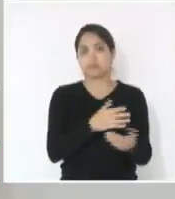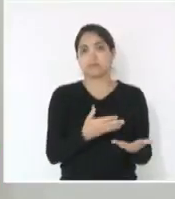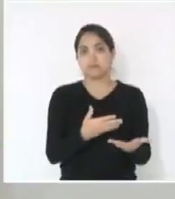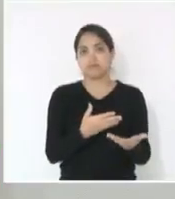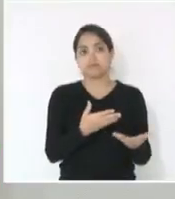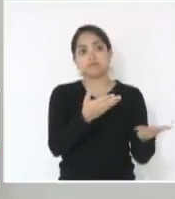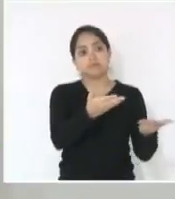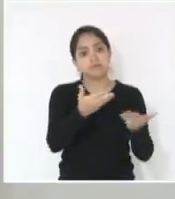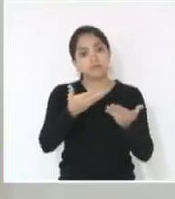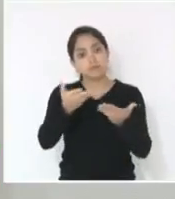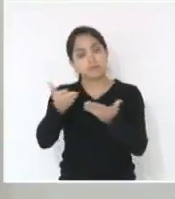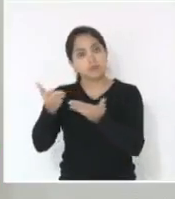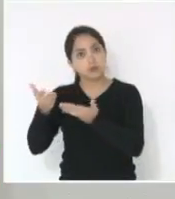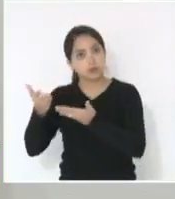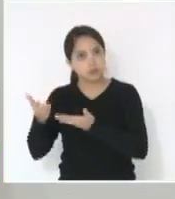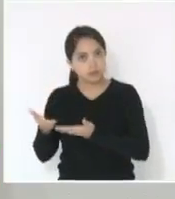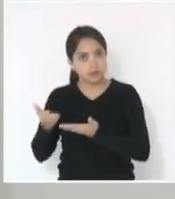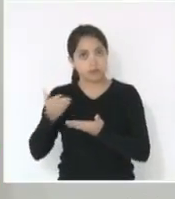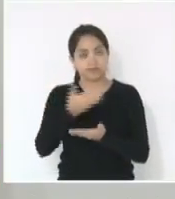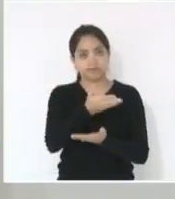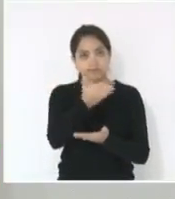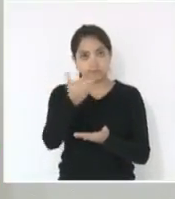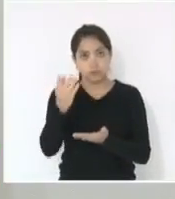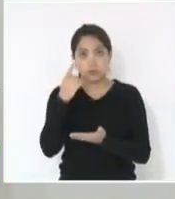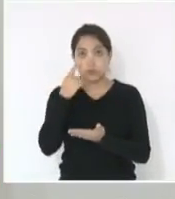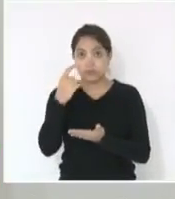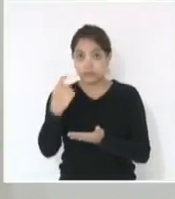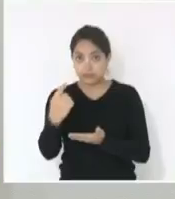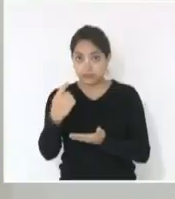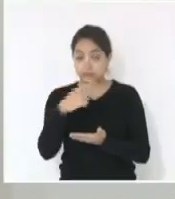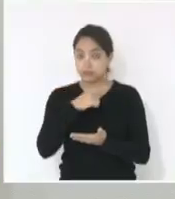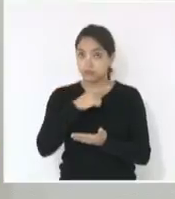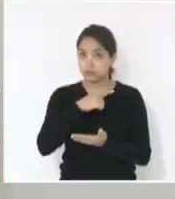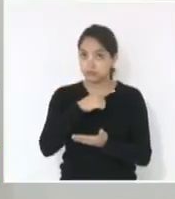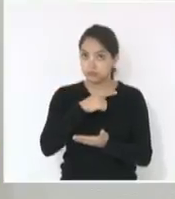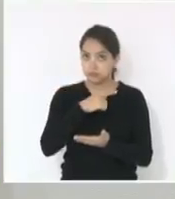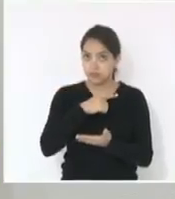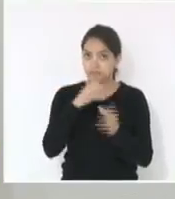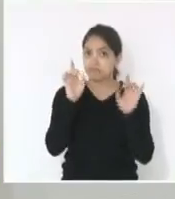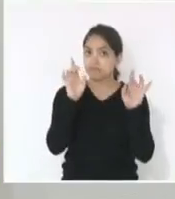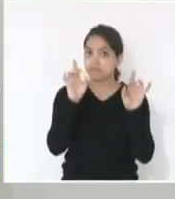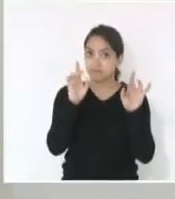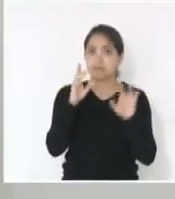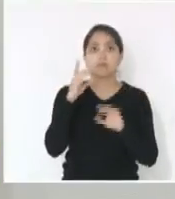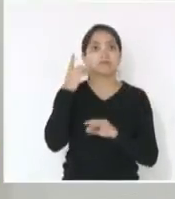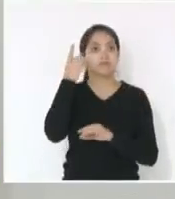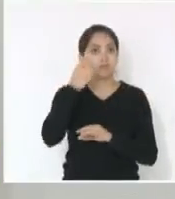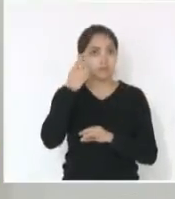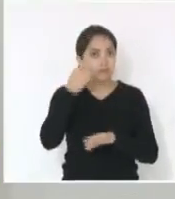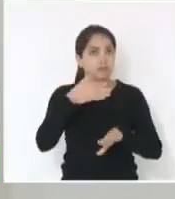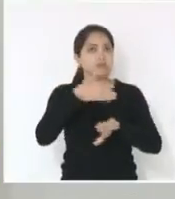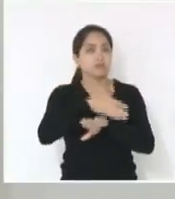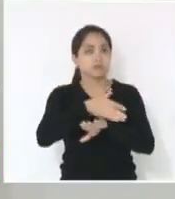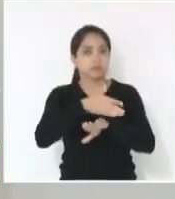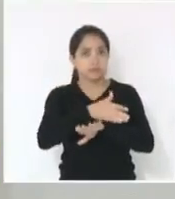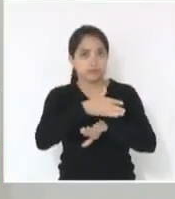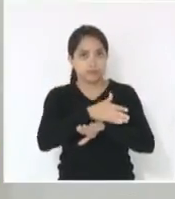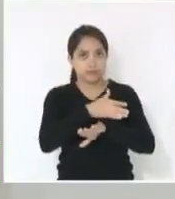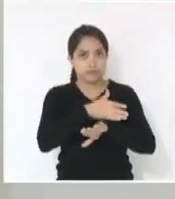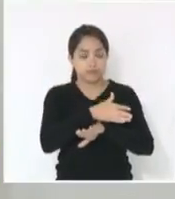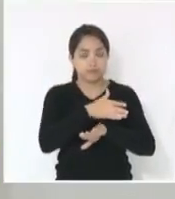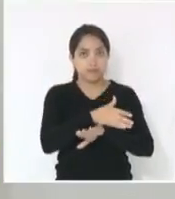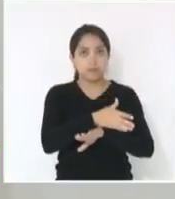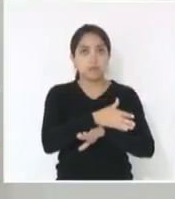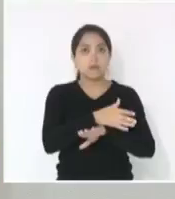convidar a quem interessar possa, em especial os deputados, para que participem, para que possamos,